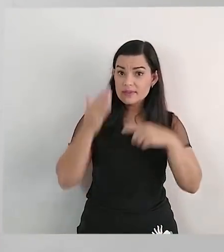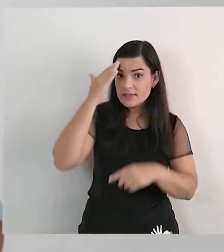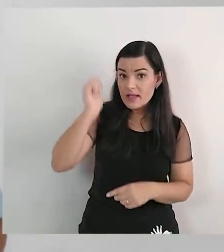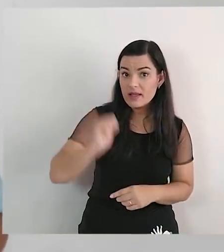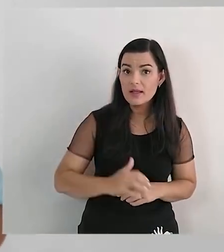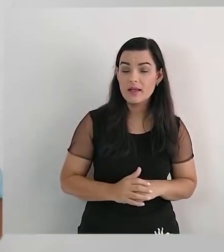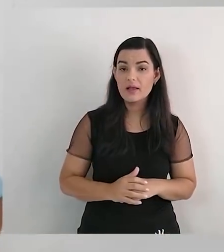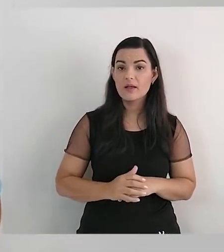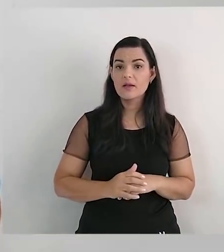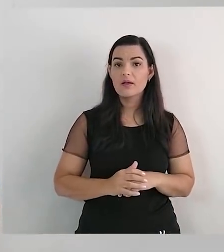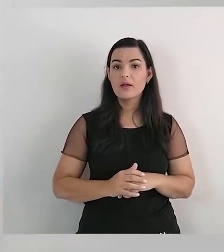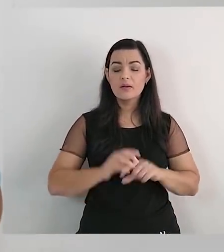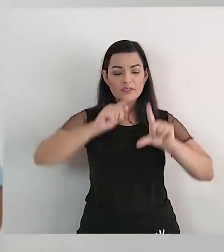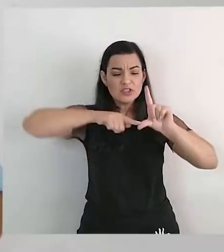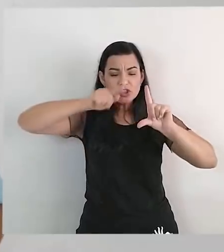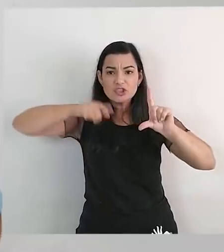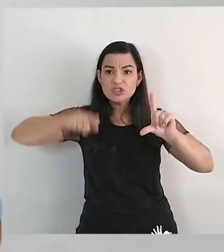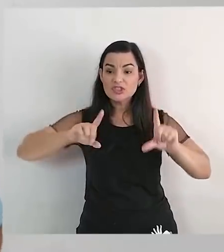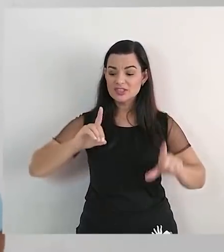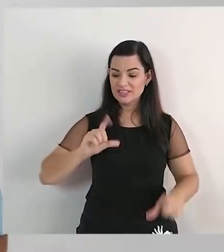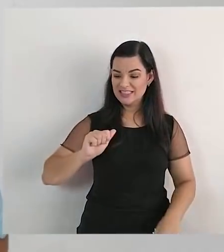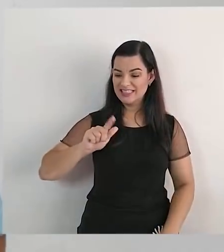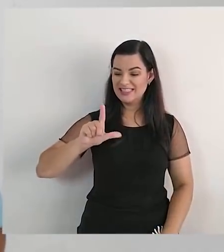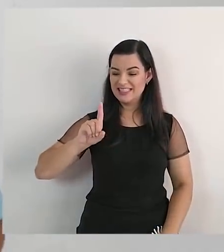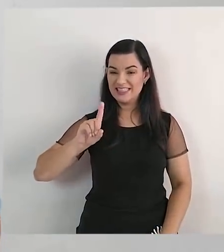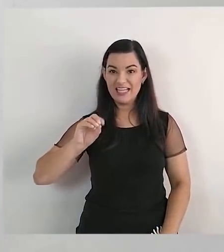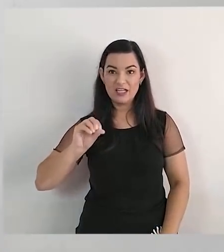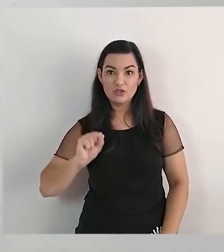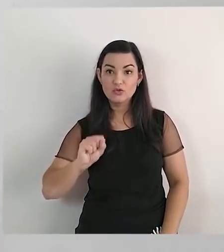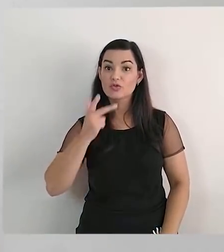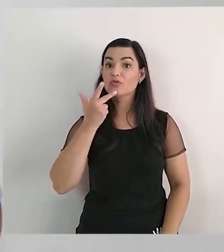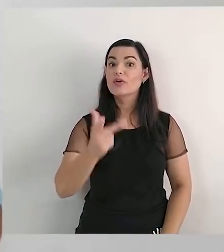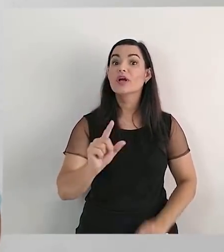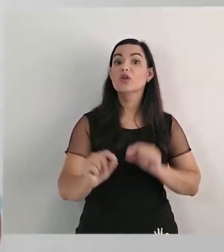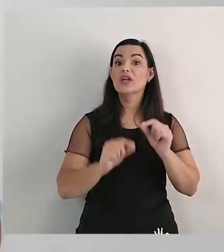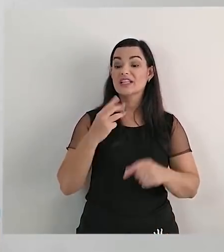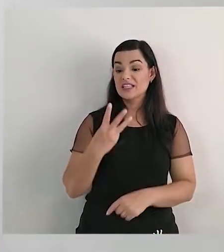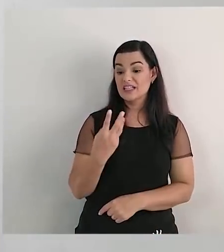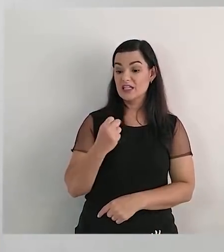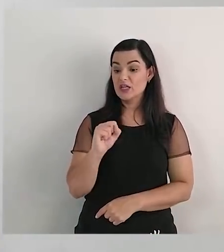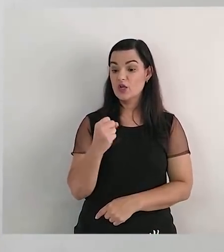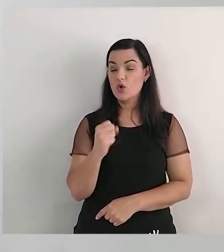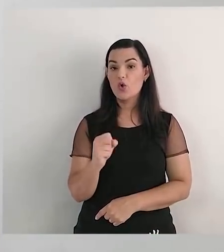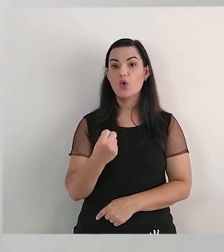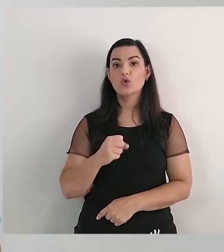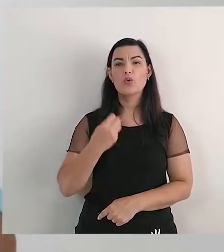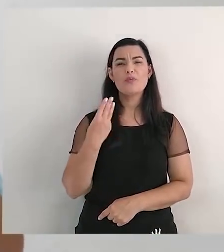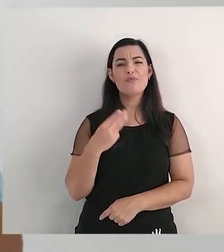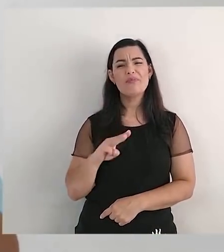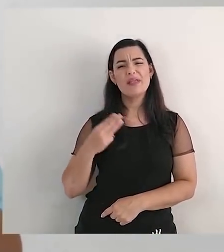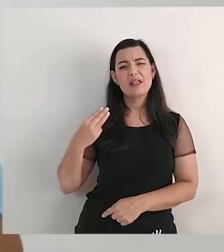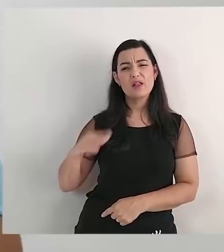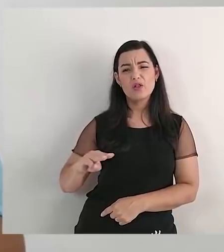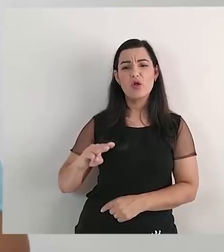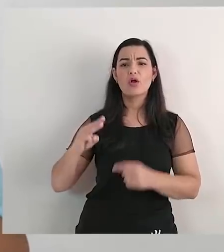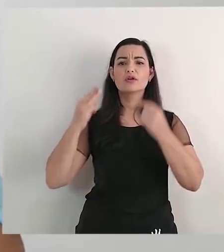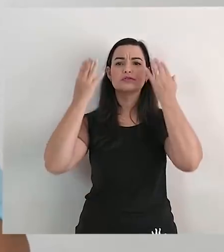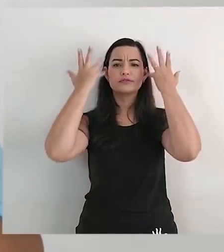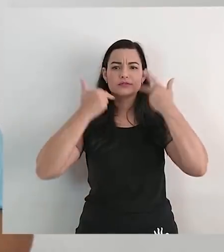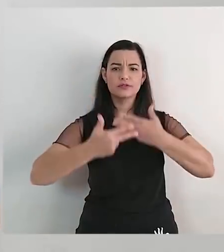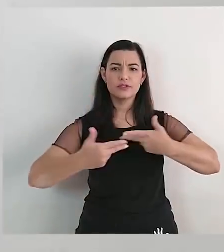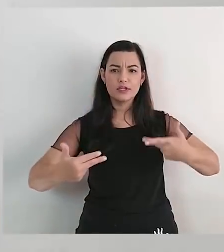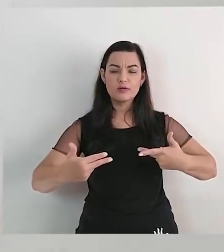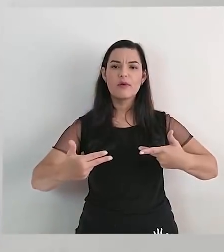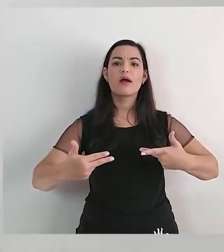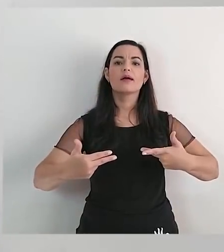dados mostram que 38 milhões de seres vivos são traficados no Brasil